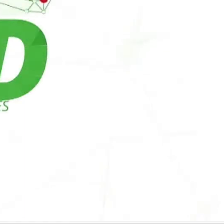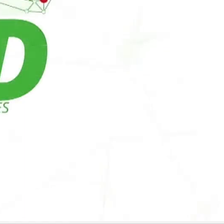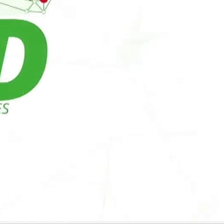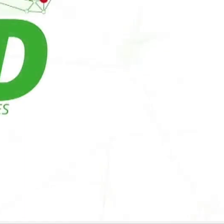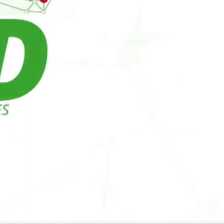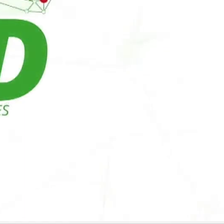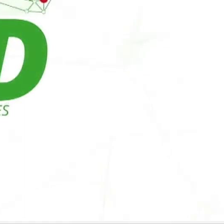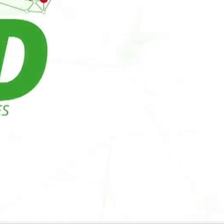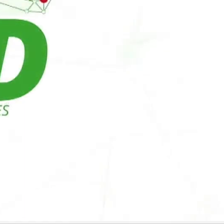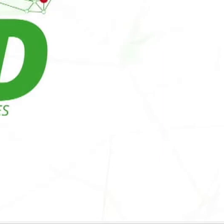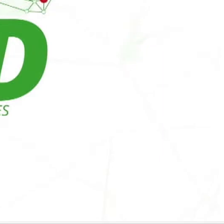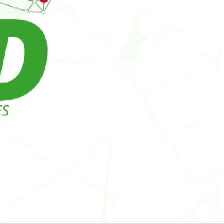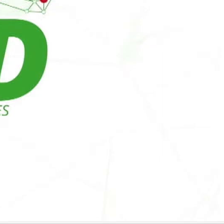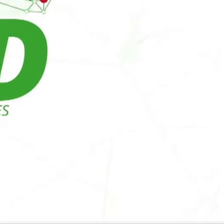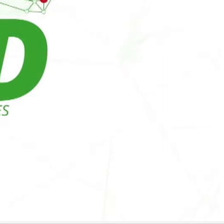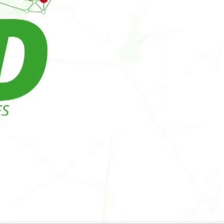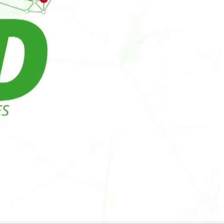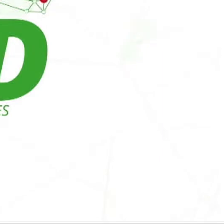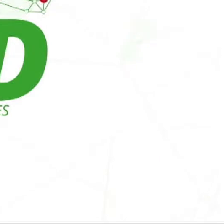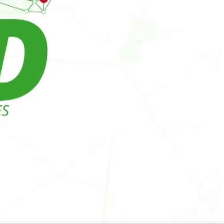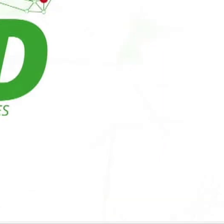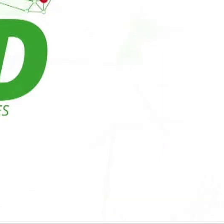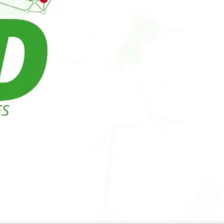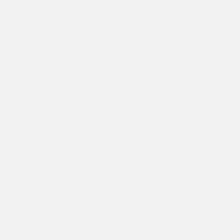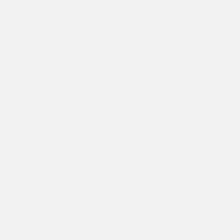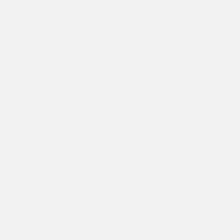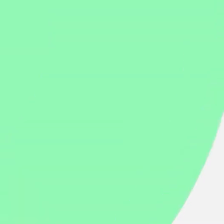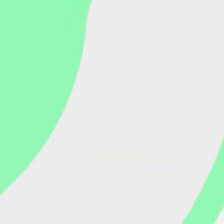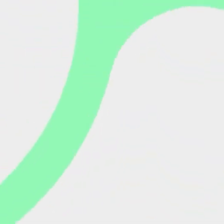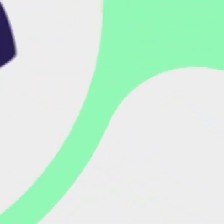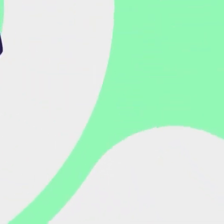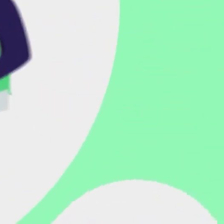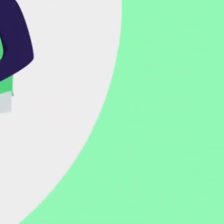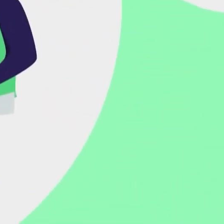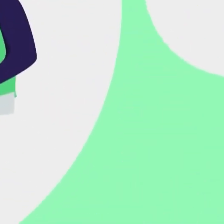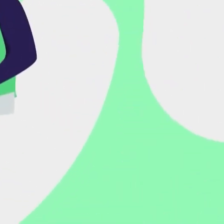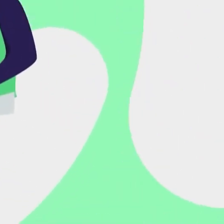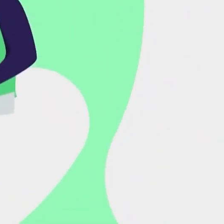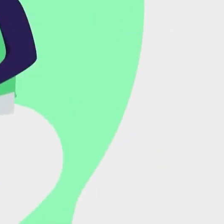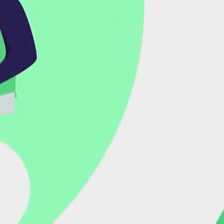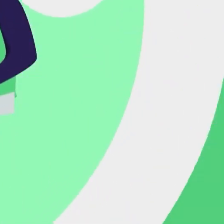Educação à distância, mudando realidades.